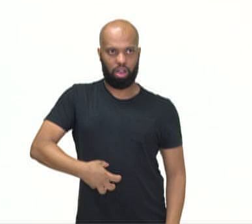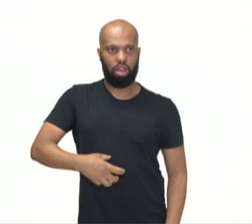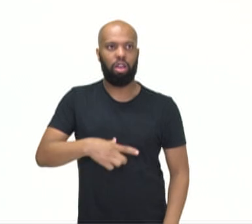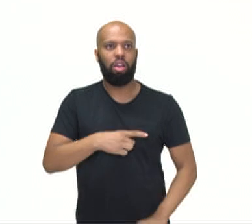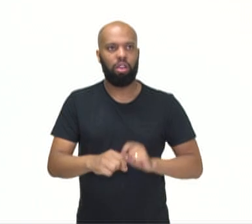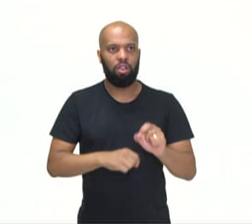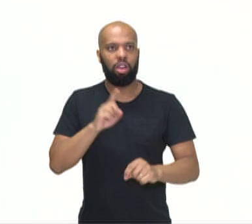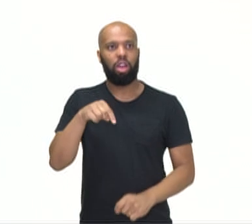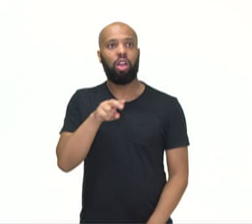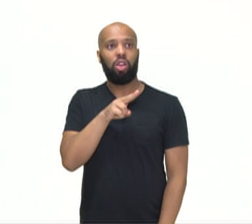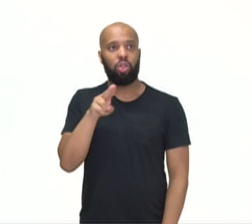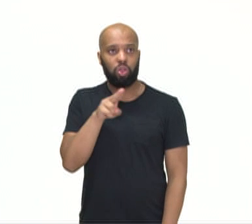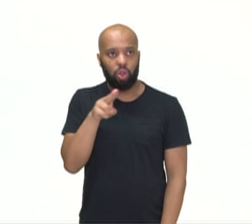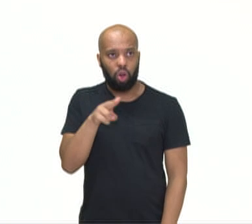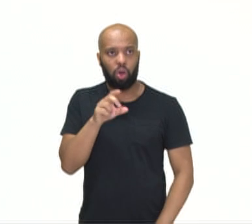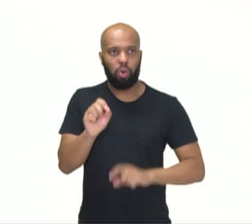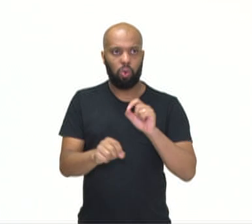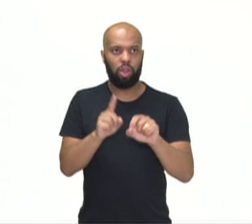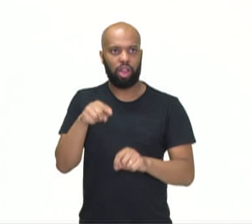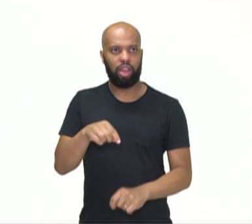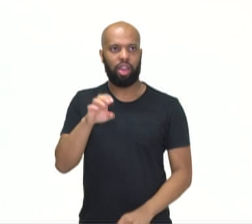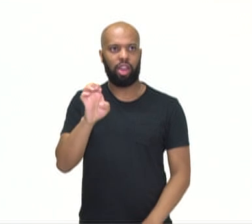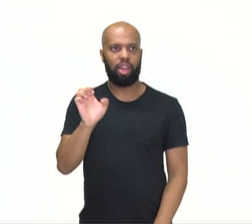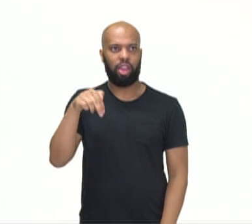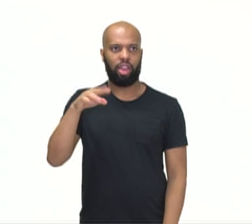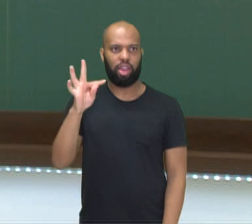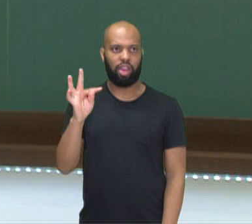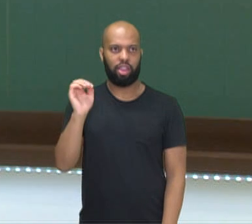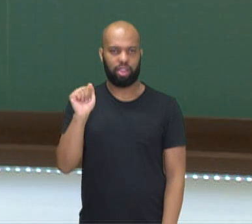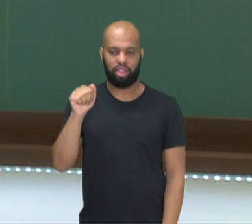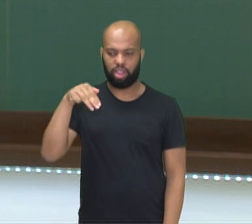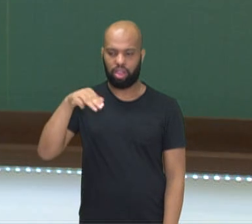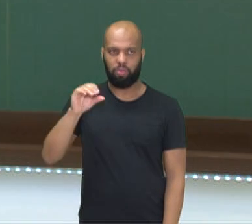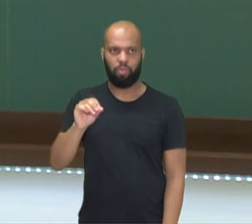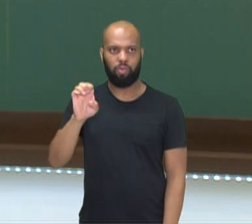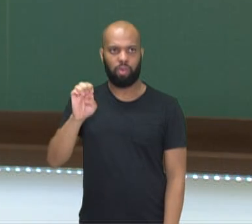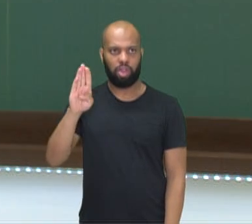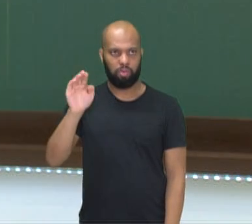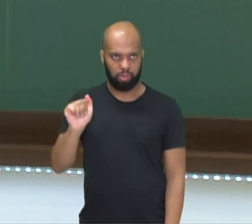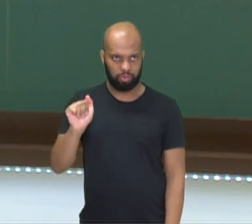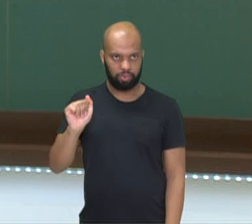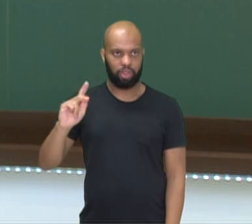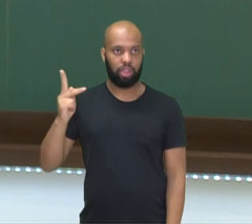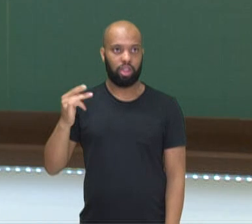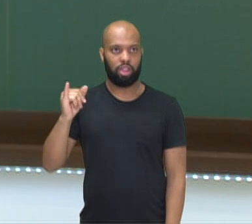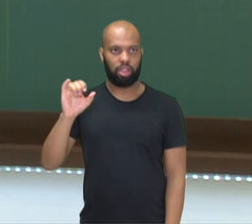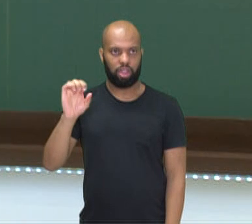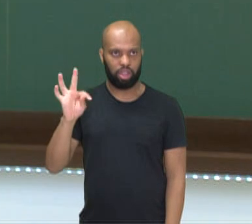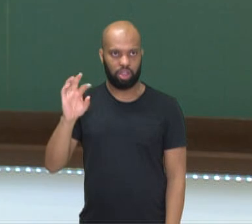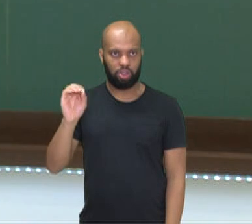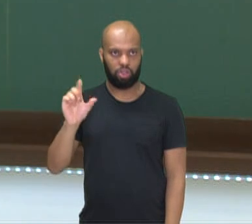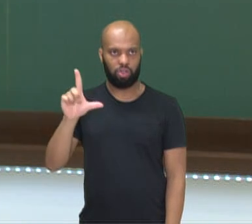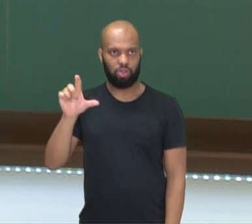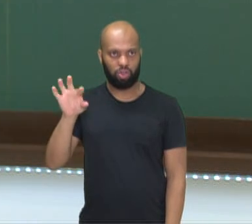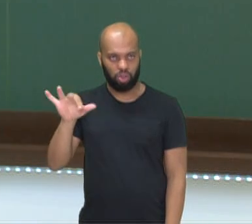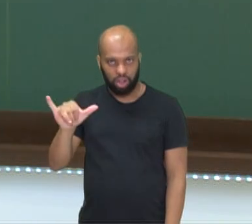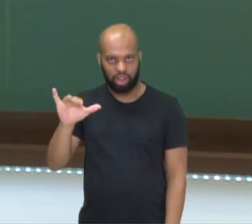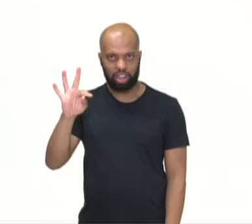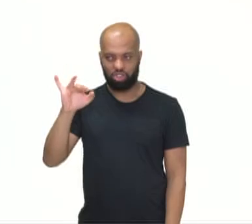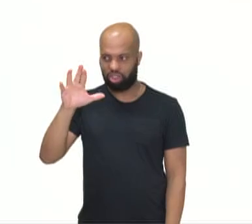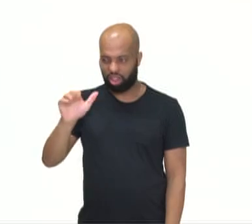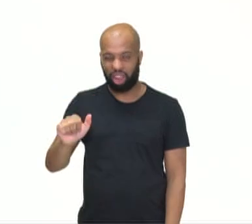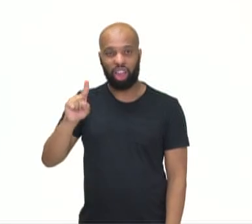pela entamoeba estolística. Então percebam nessa imagem da direita esse micro-organismo